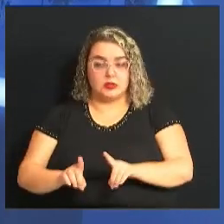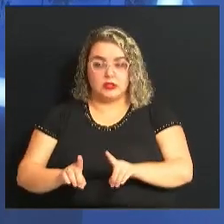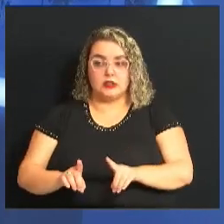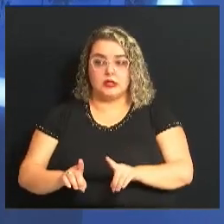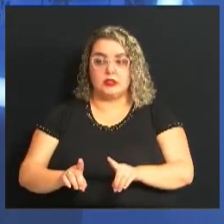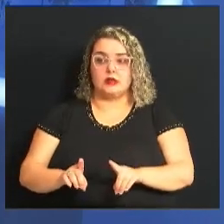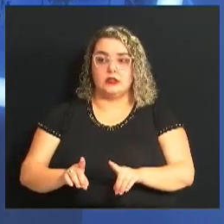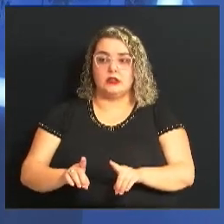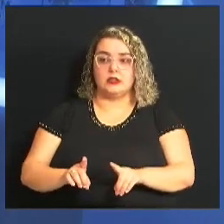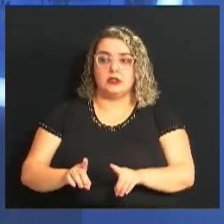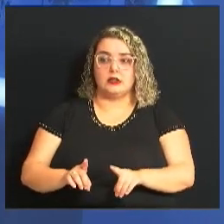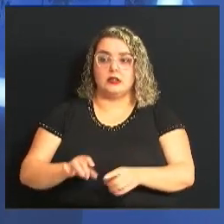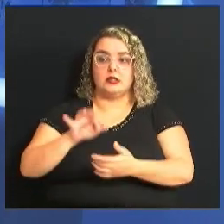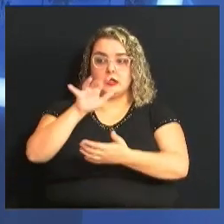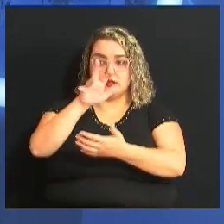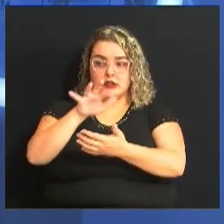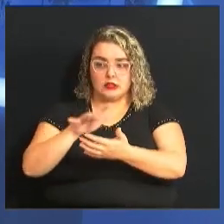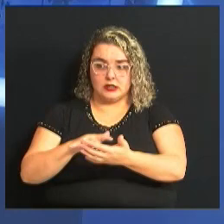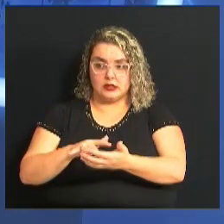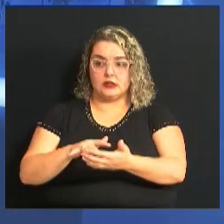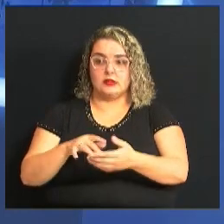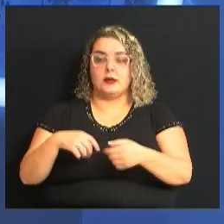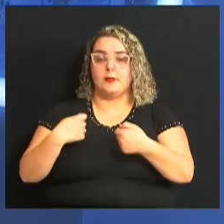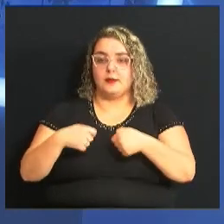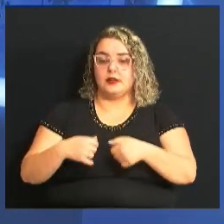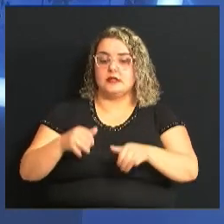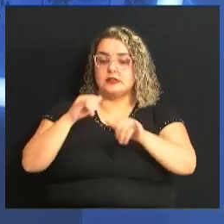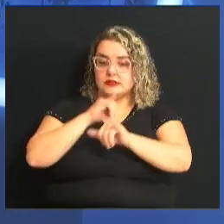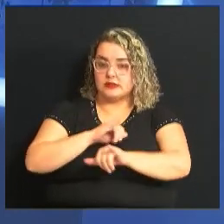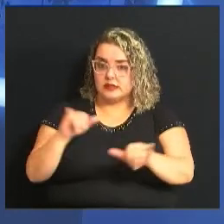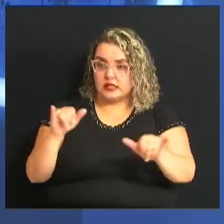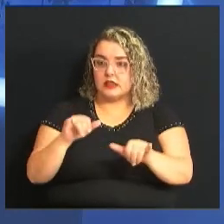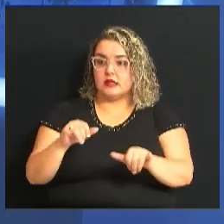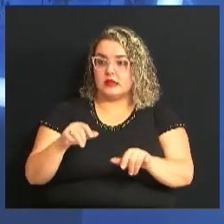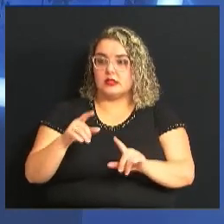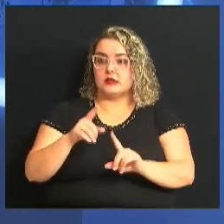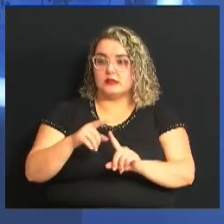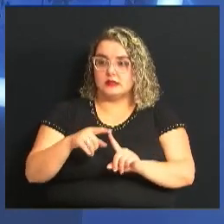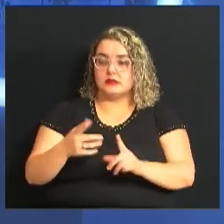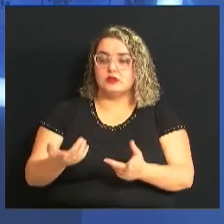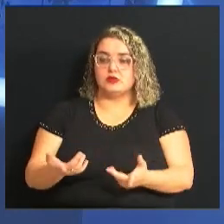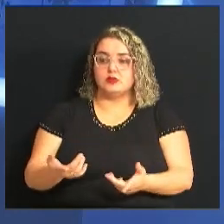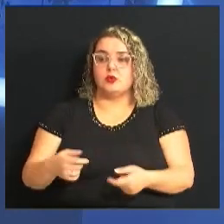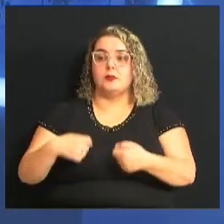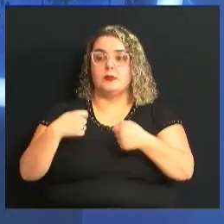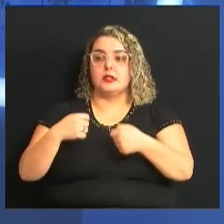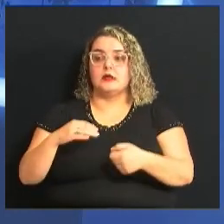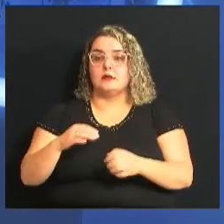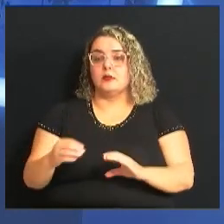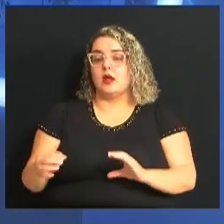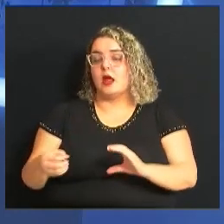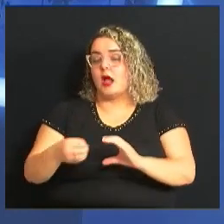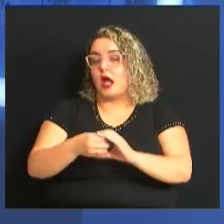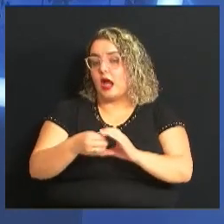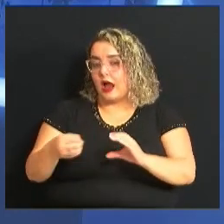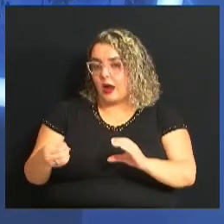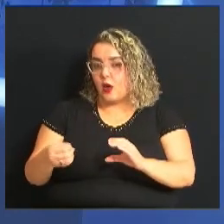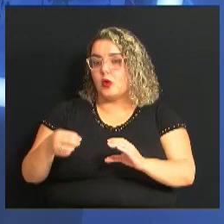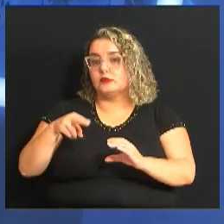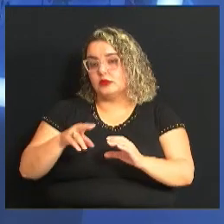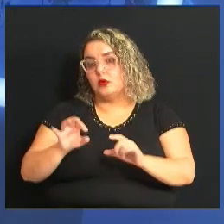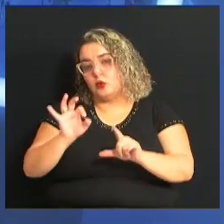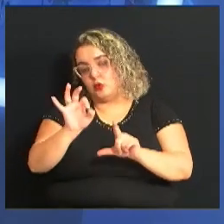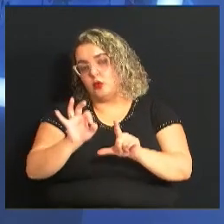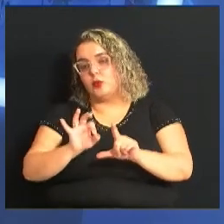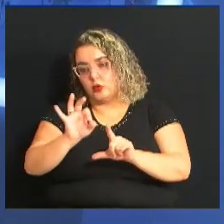na inscrição tem que fazer a declaração dessa condição. Também nós temos a cota de 30% para o